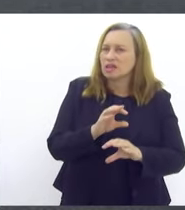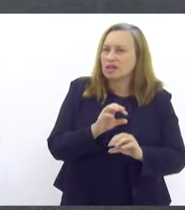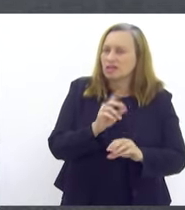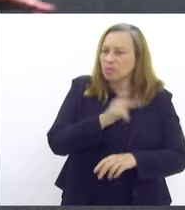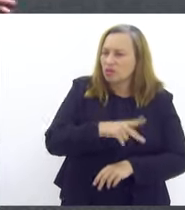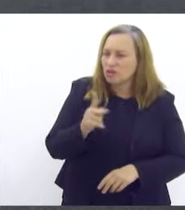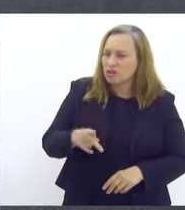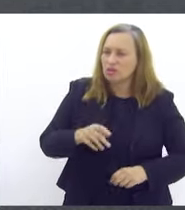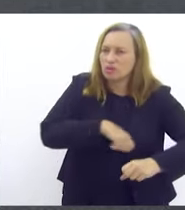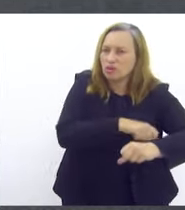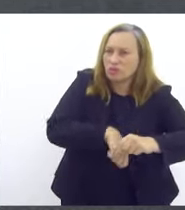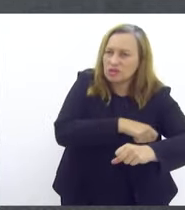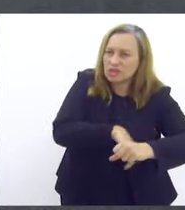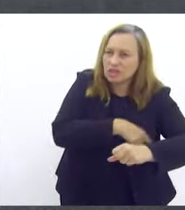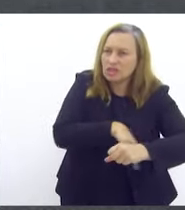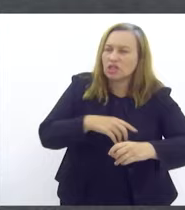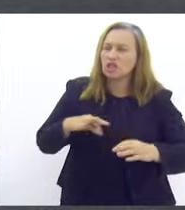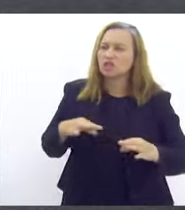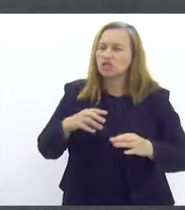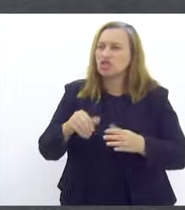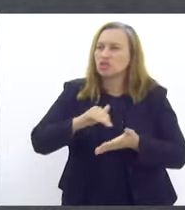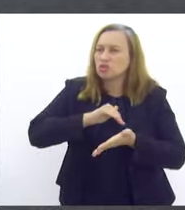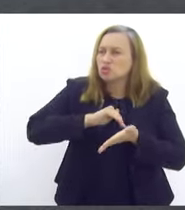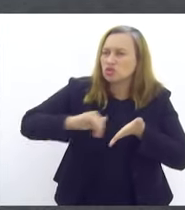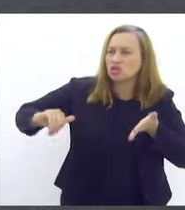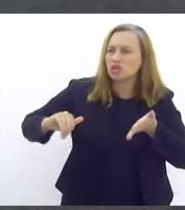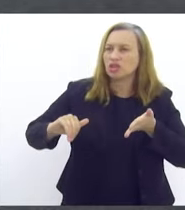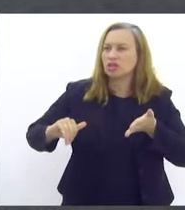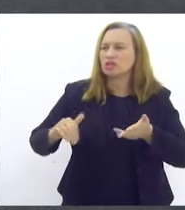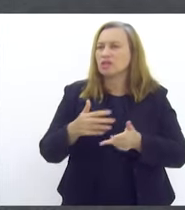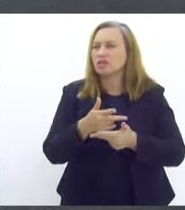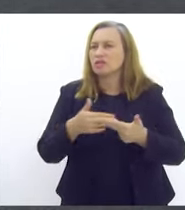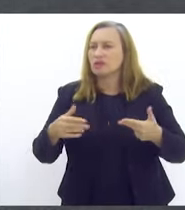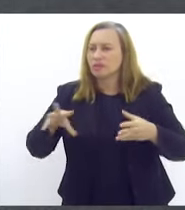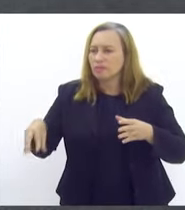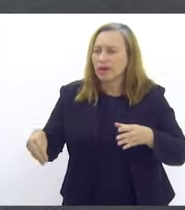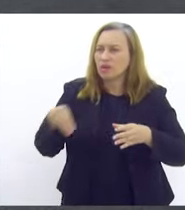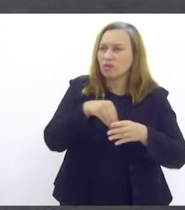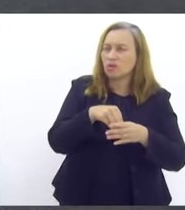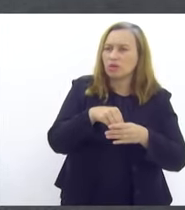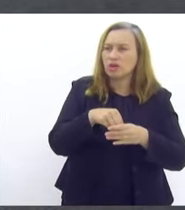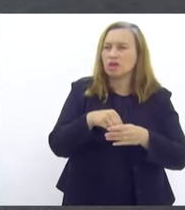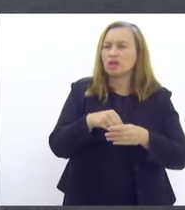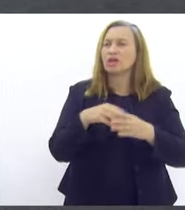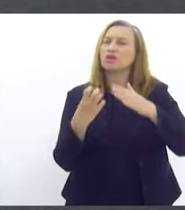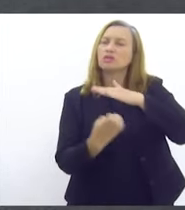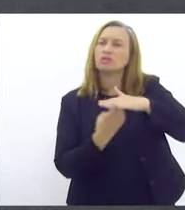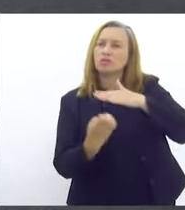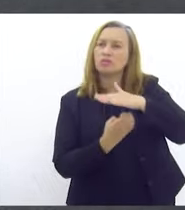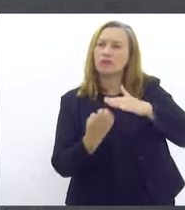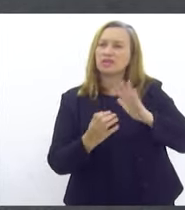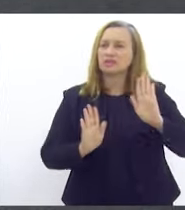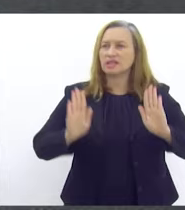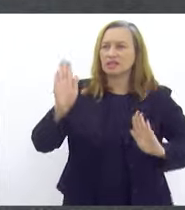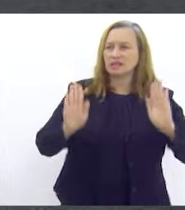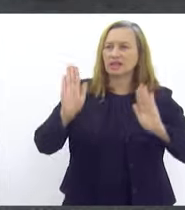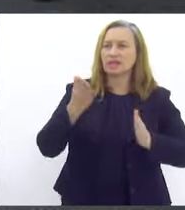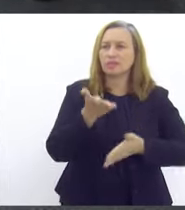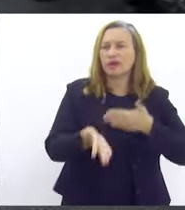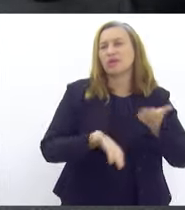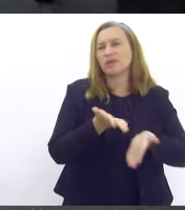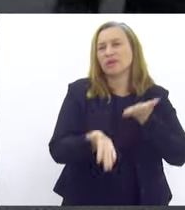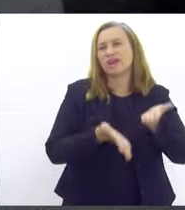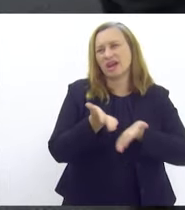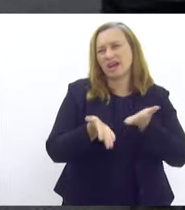gerais, tirando todo mundo da carreira pública para colocar dezenas de milhões numa empresa que sequer foi licitada para estar cuidando da